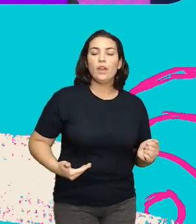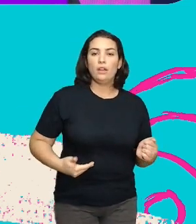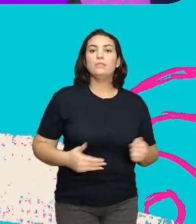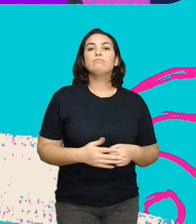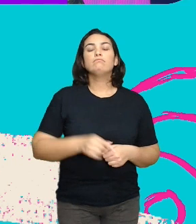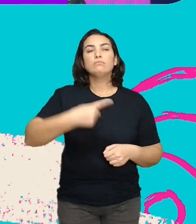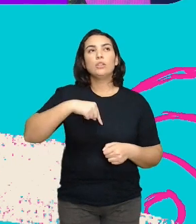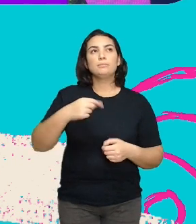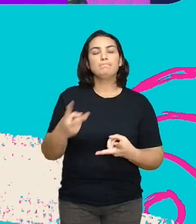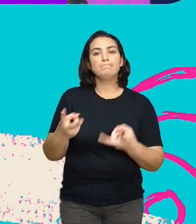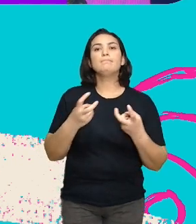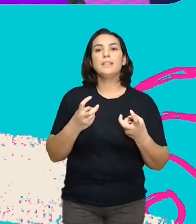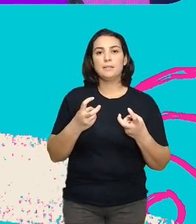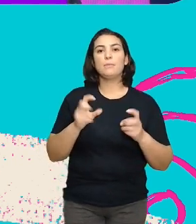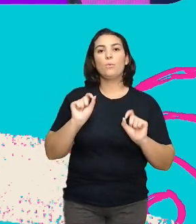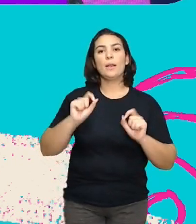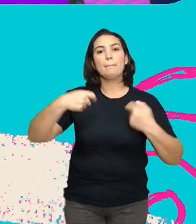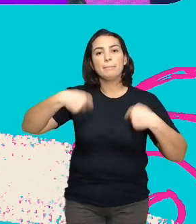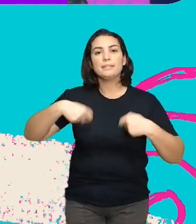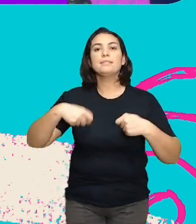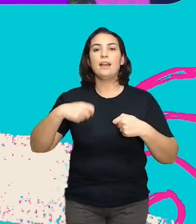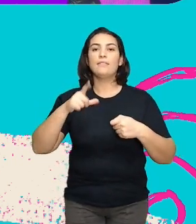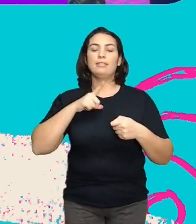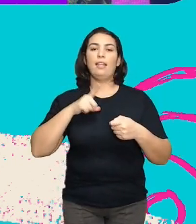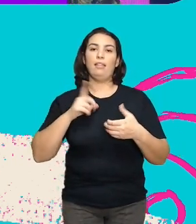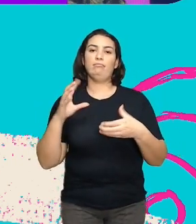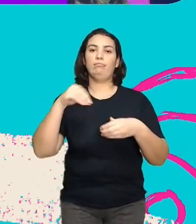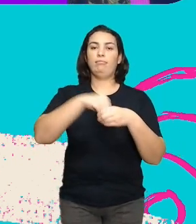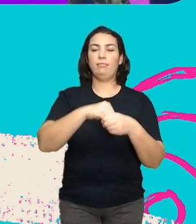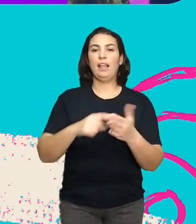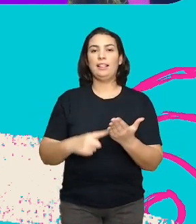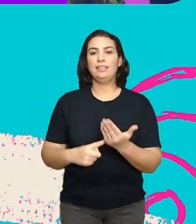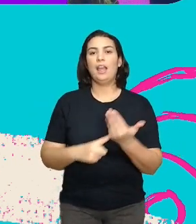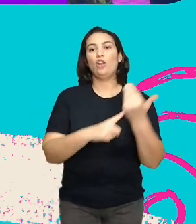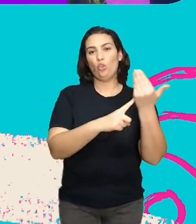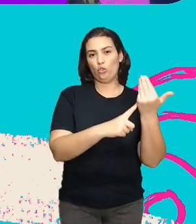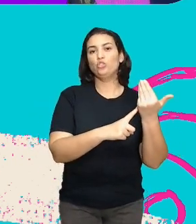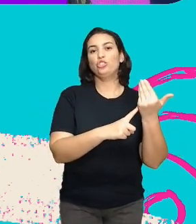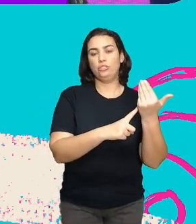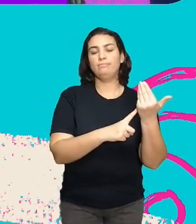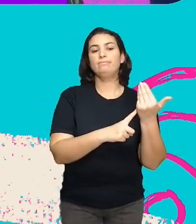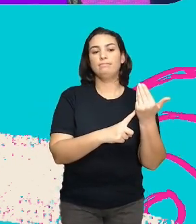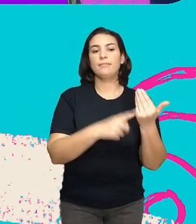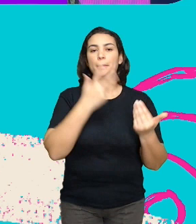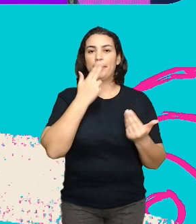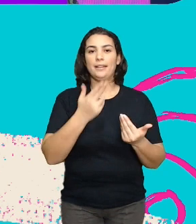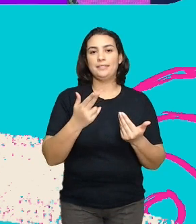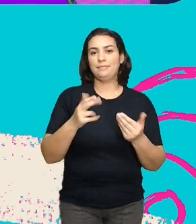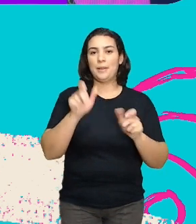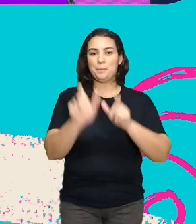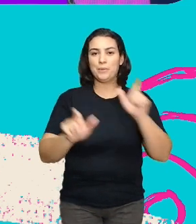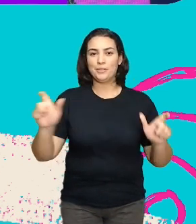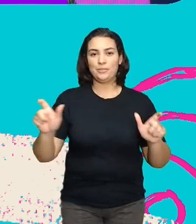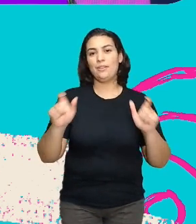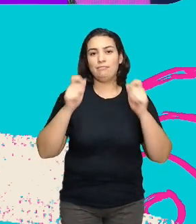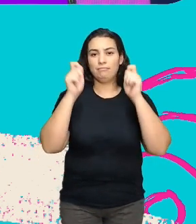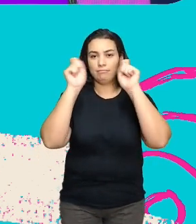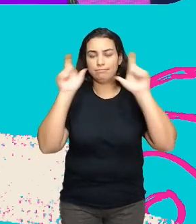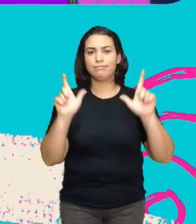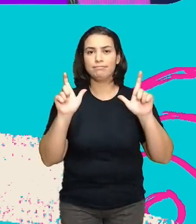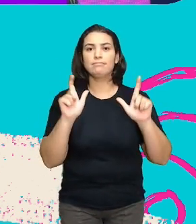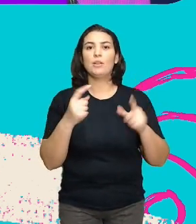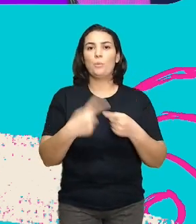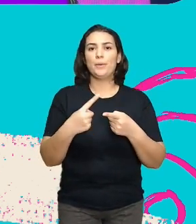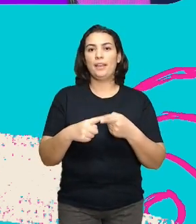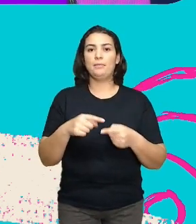a necessidade de inserir a tecnologia desde um despertar, porque como é que a gente simplesmente joga um estudante de escola